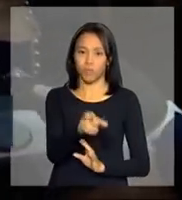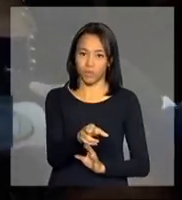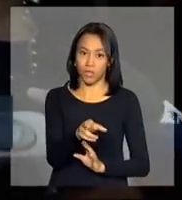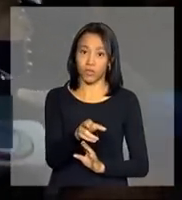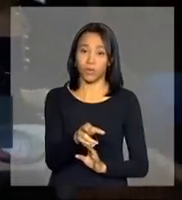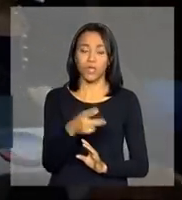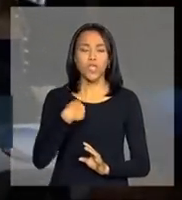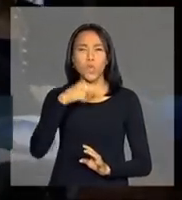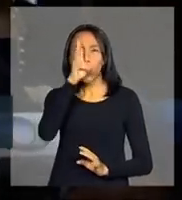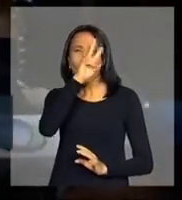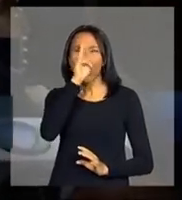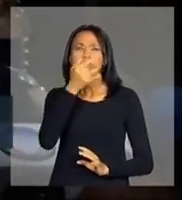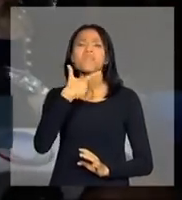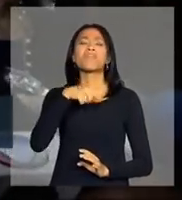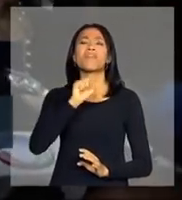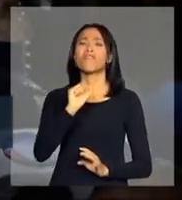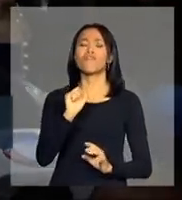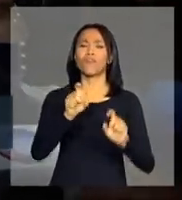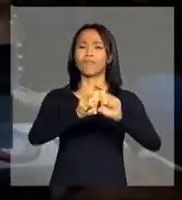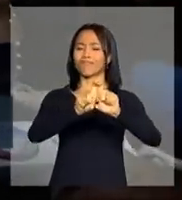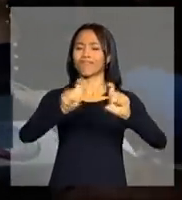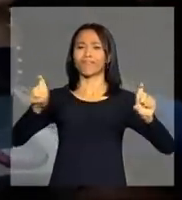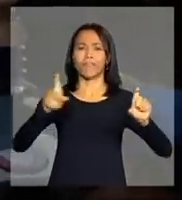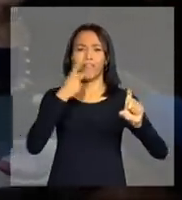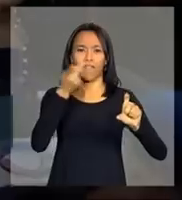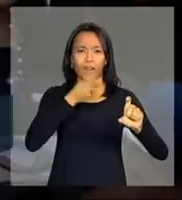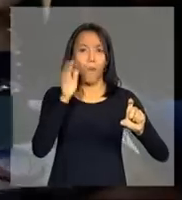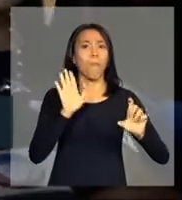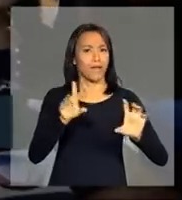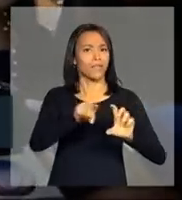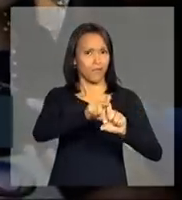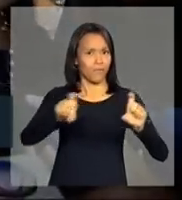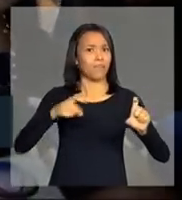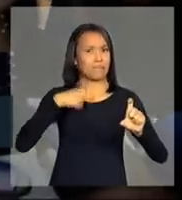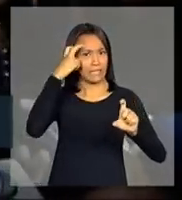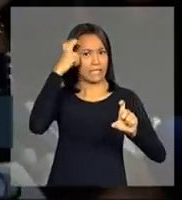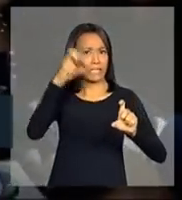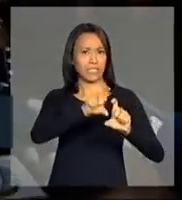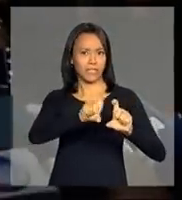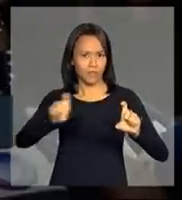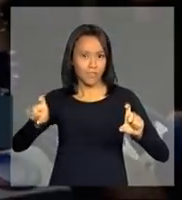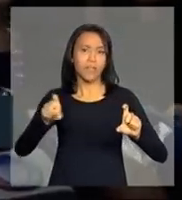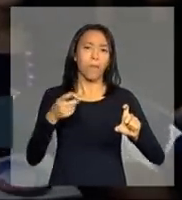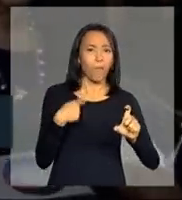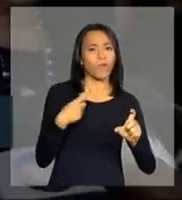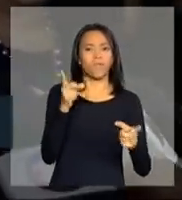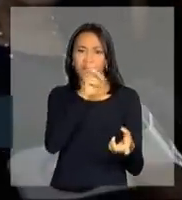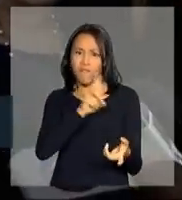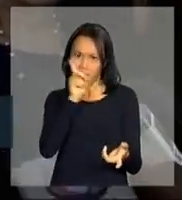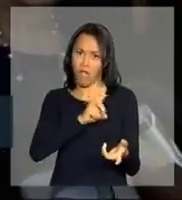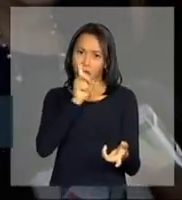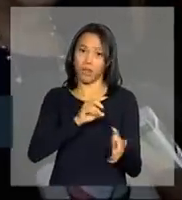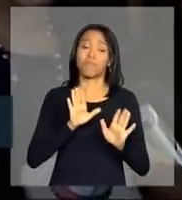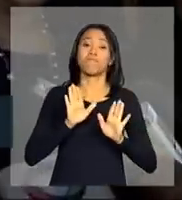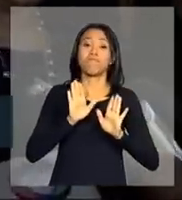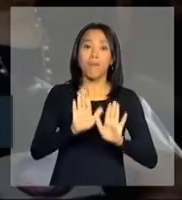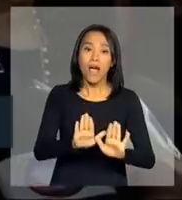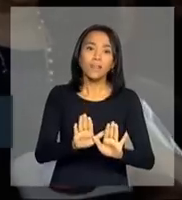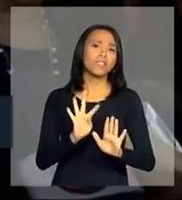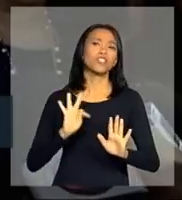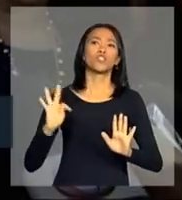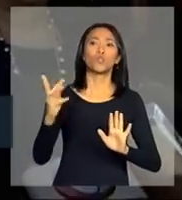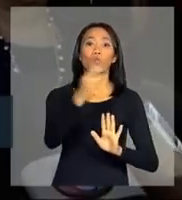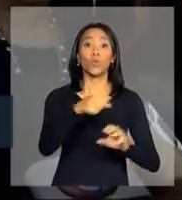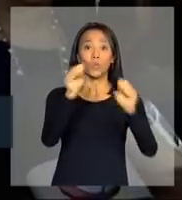não lembro mais quem foi o autor da frase, mas é uma frase sábia, pode ter seus defeitos, mas entre todos